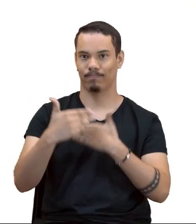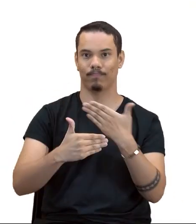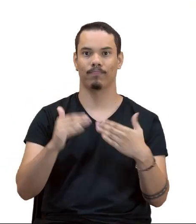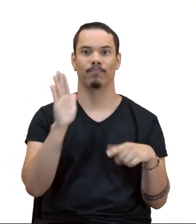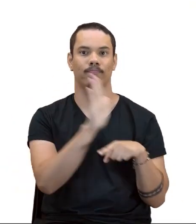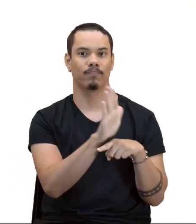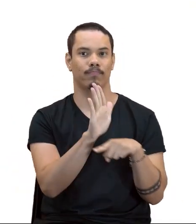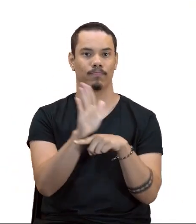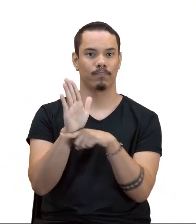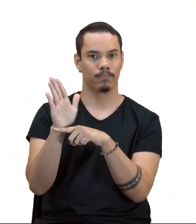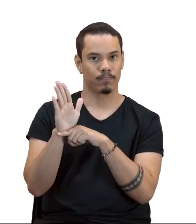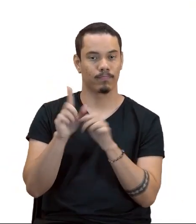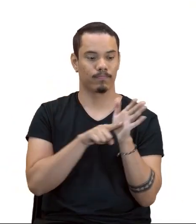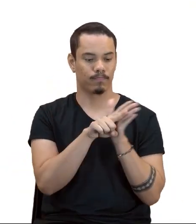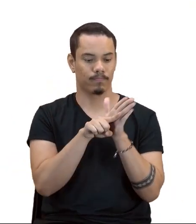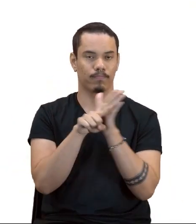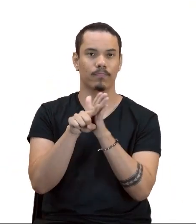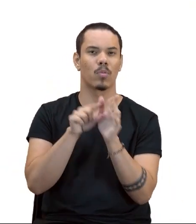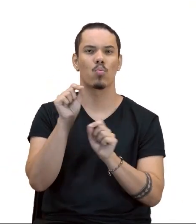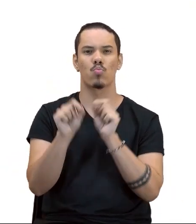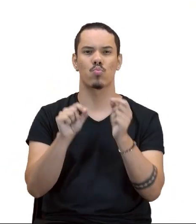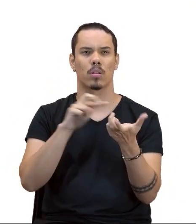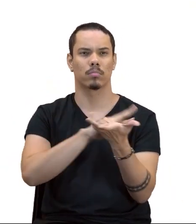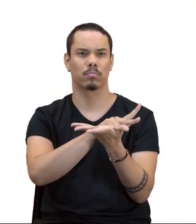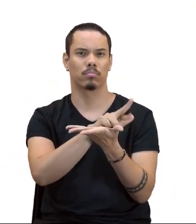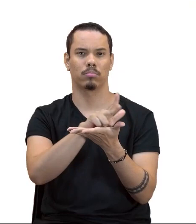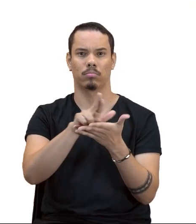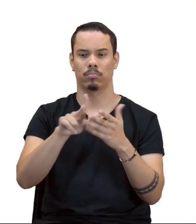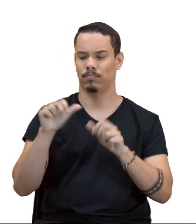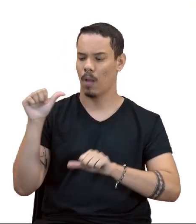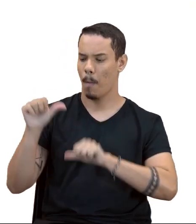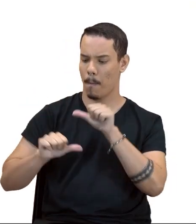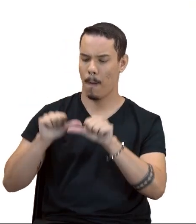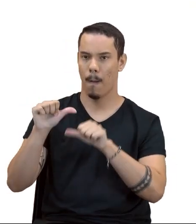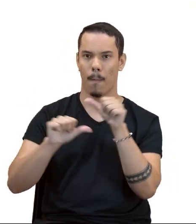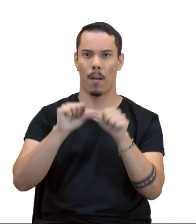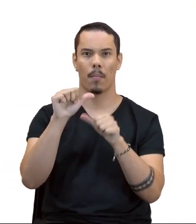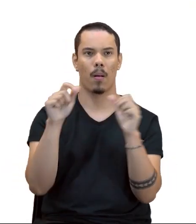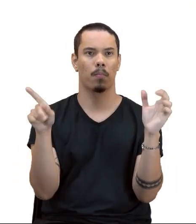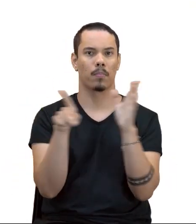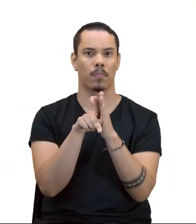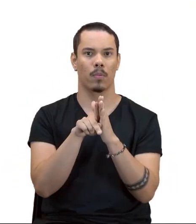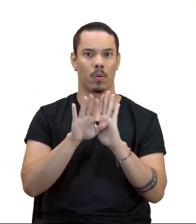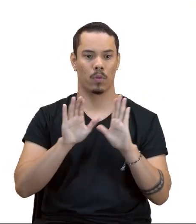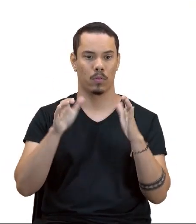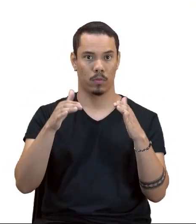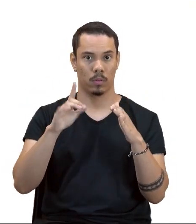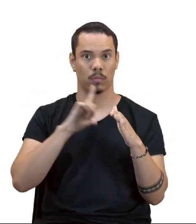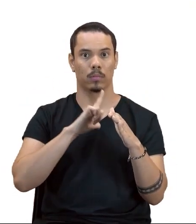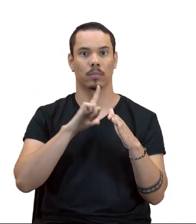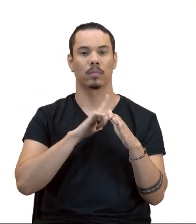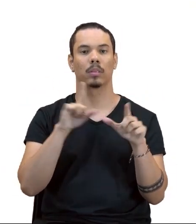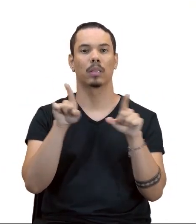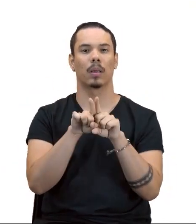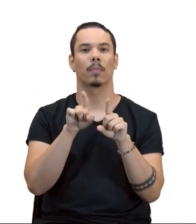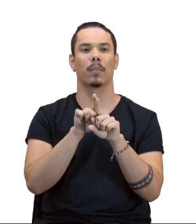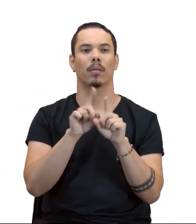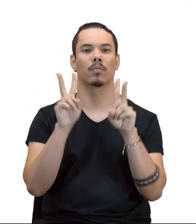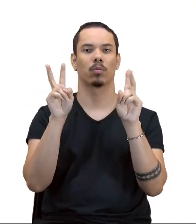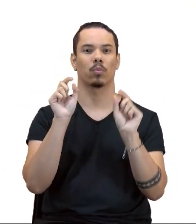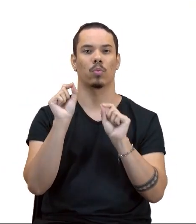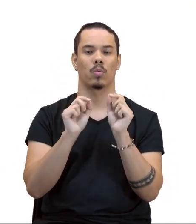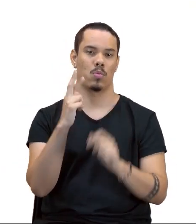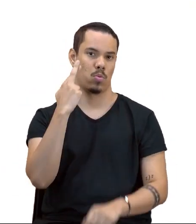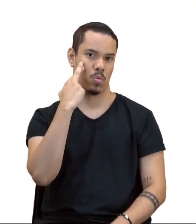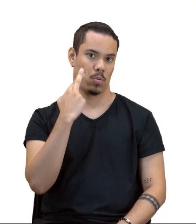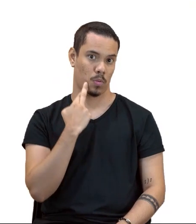gente verificar diversas mudanças que transformaram esse espaço que viria a ser Rondônia, que